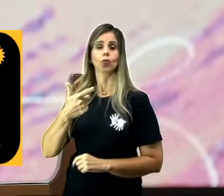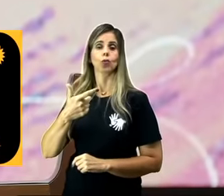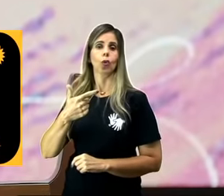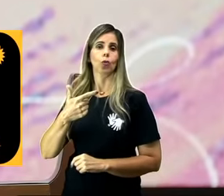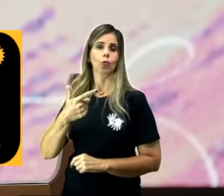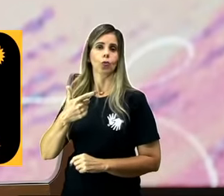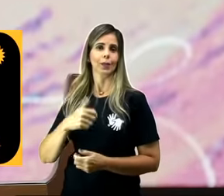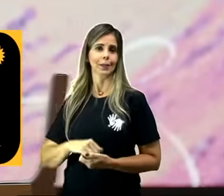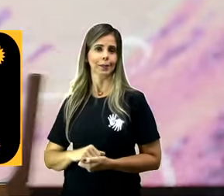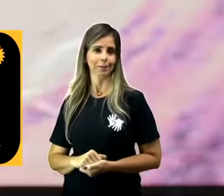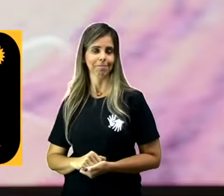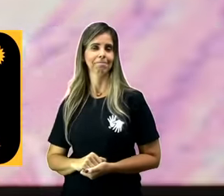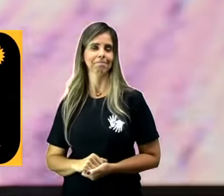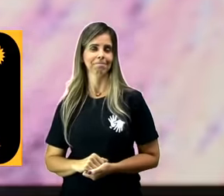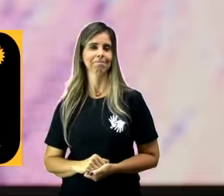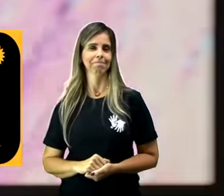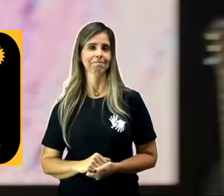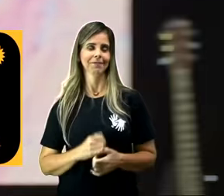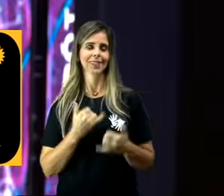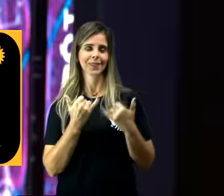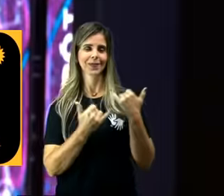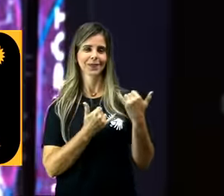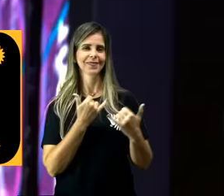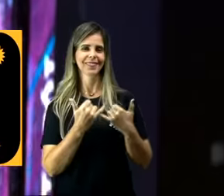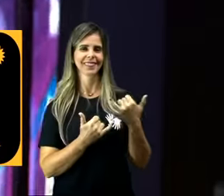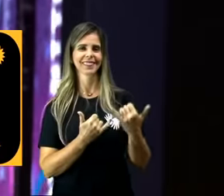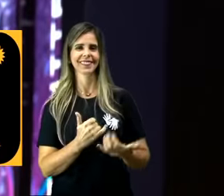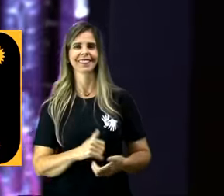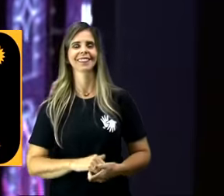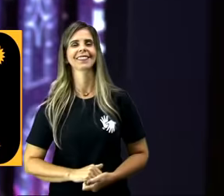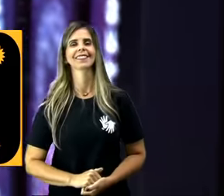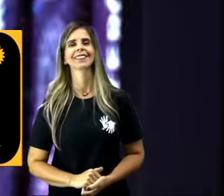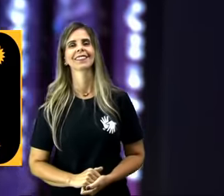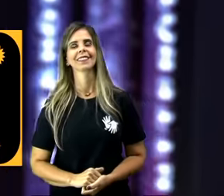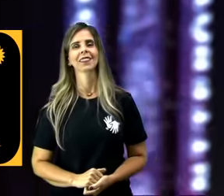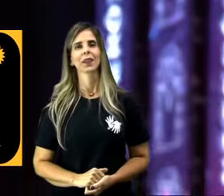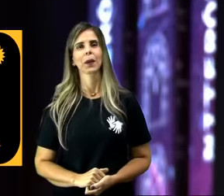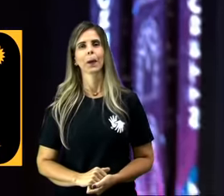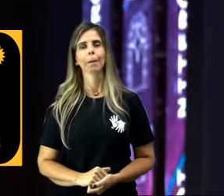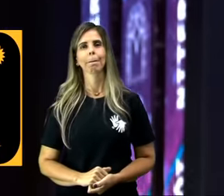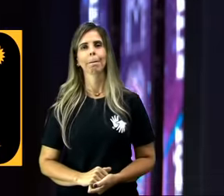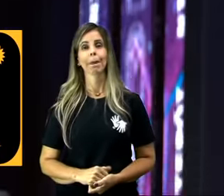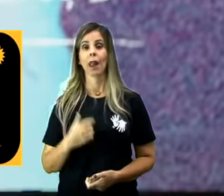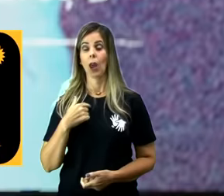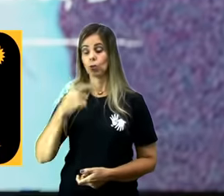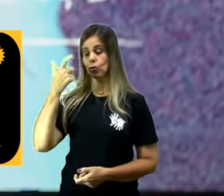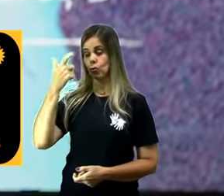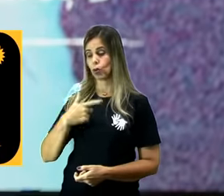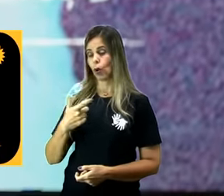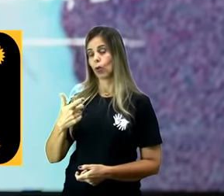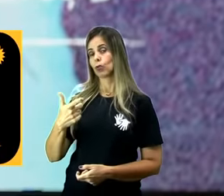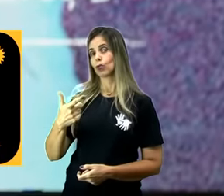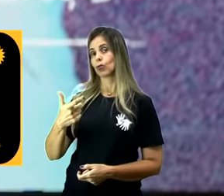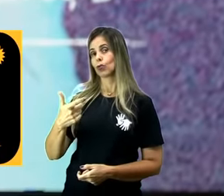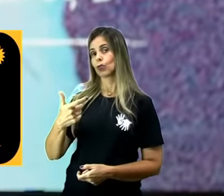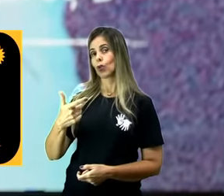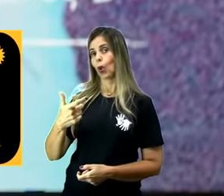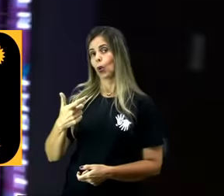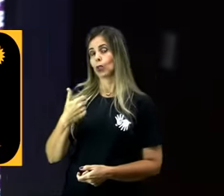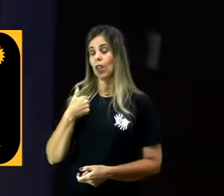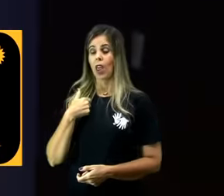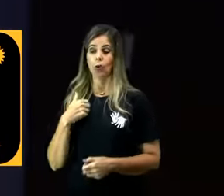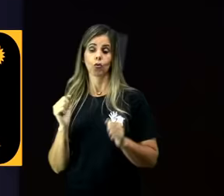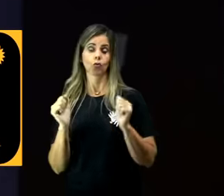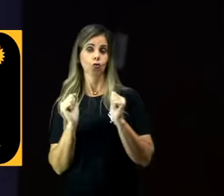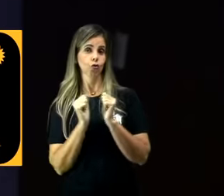Marco já foi 12. Tá rindo, mas já foi 12. Eu sou 12. Eu sou do time de Jesus de